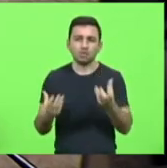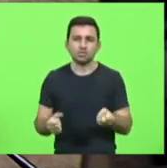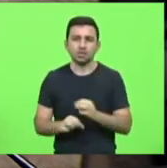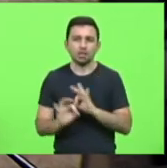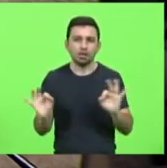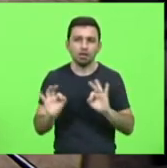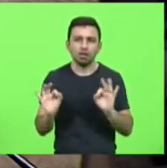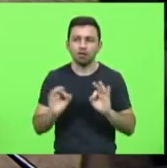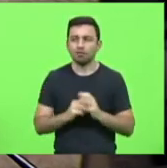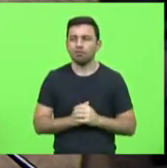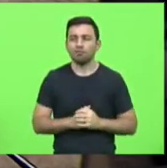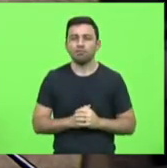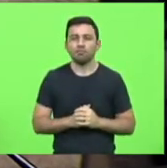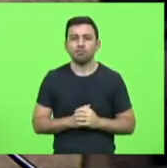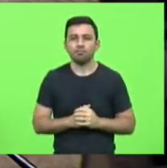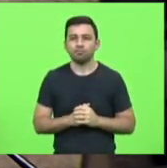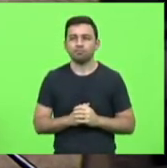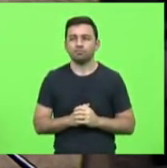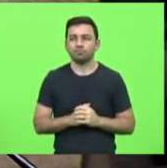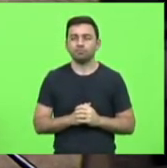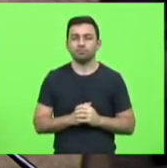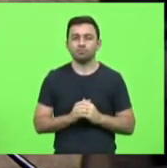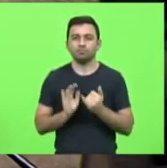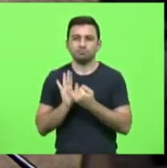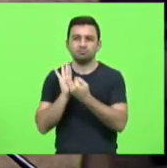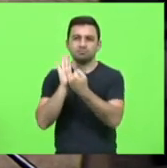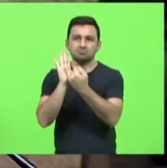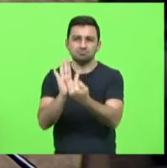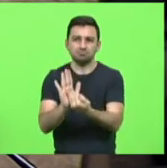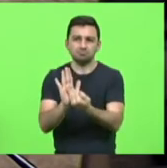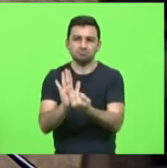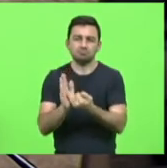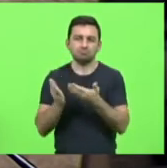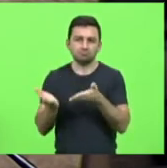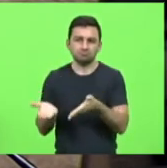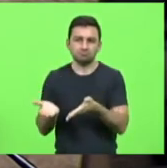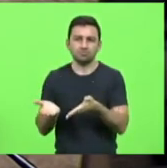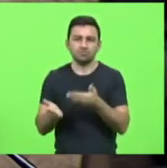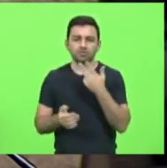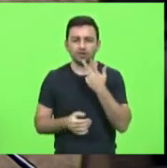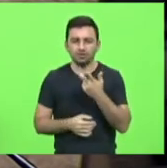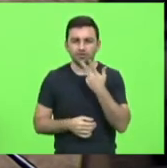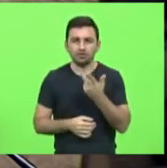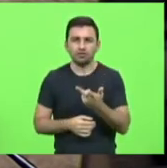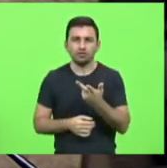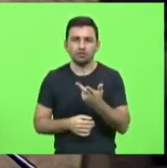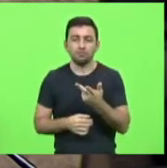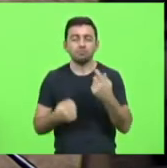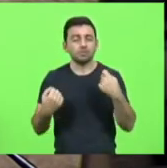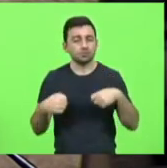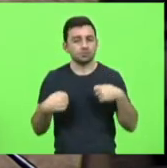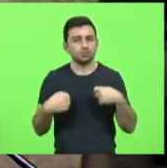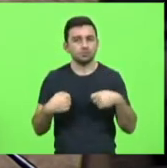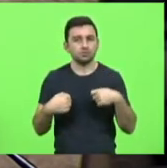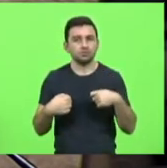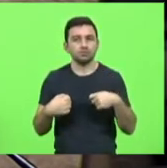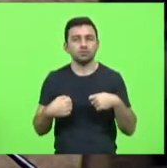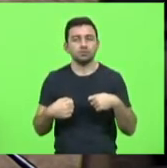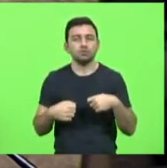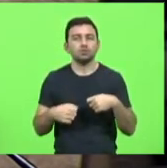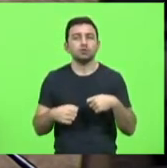verdadeiro negacionista é aquele que é contra que se trate inicialmente a